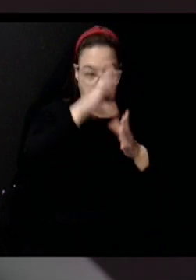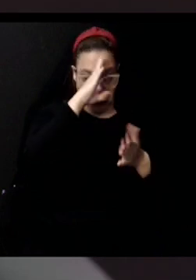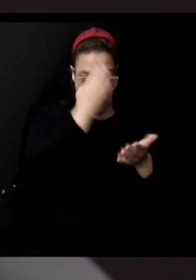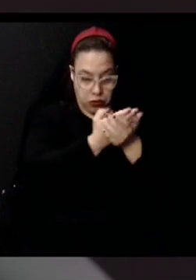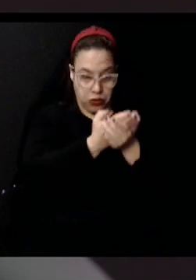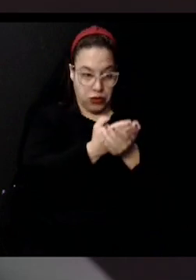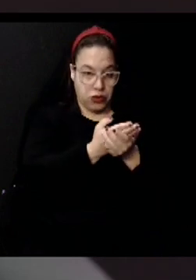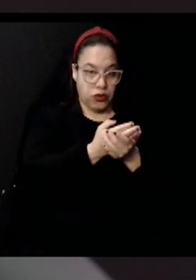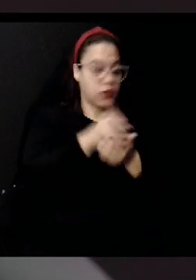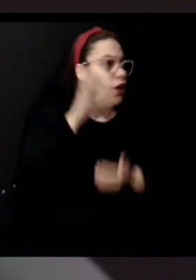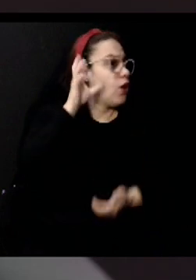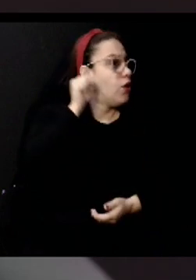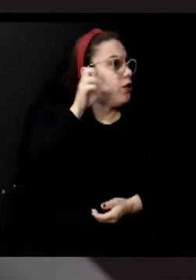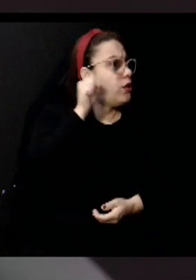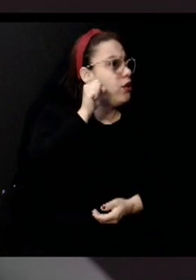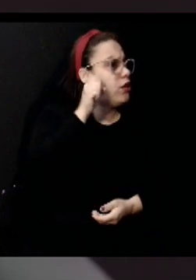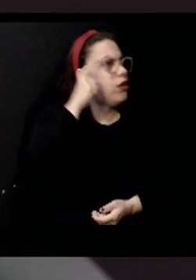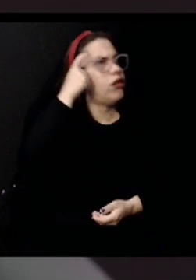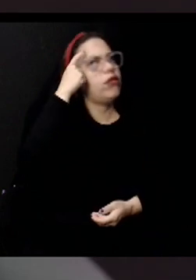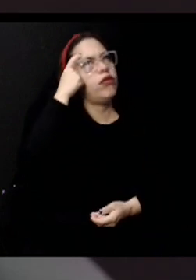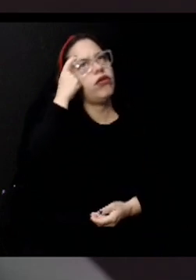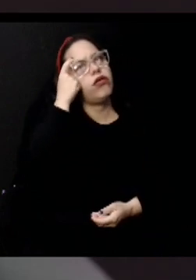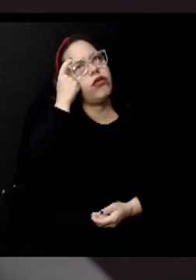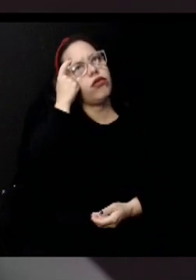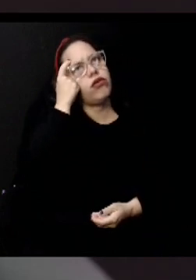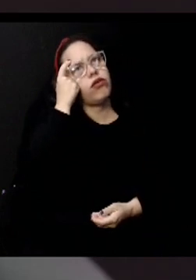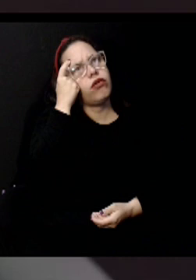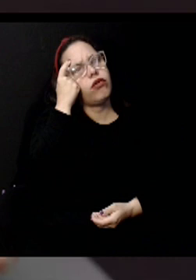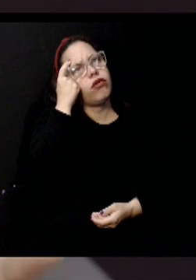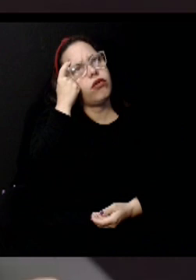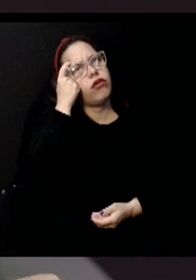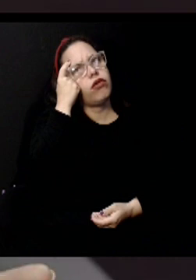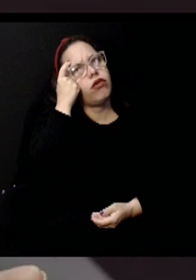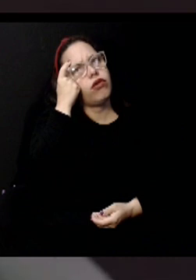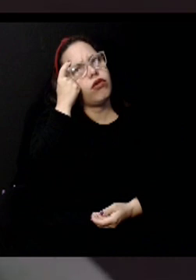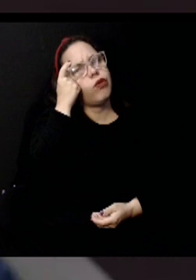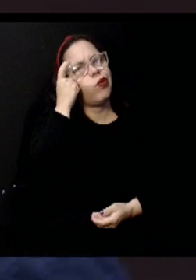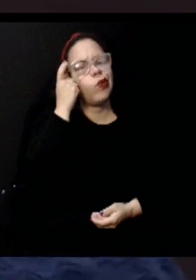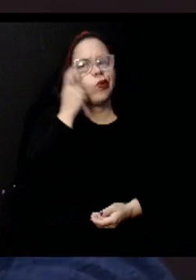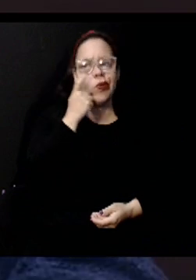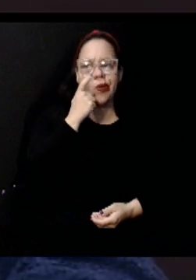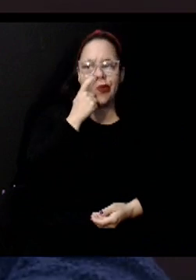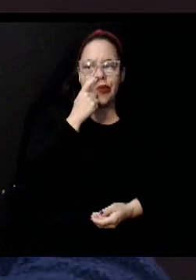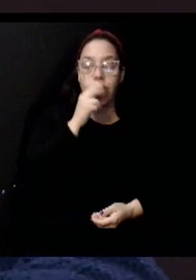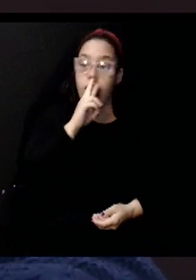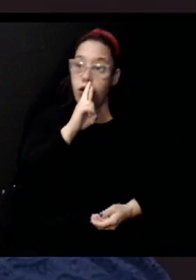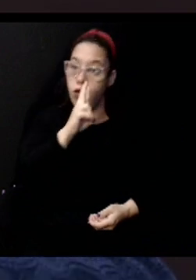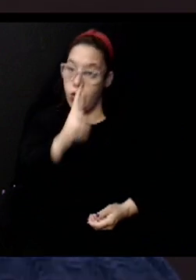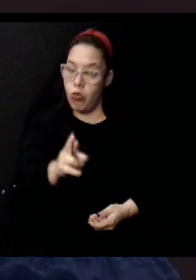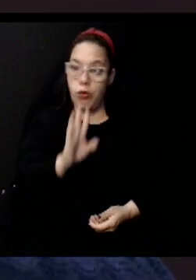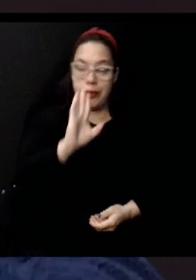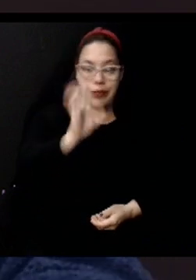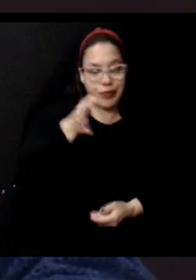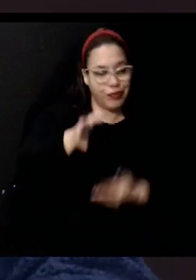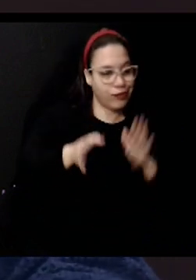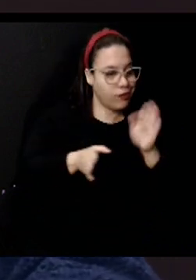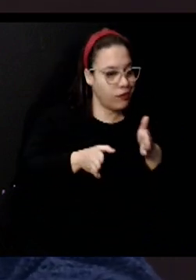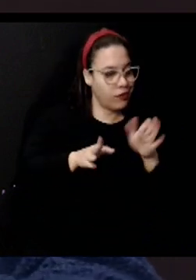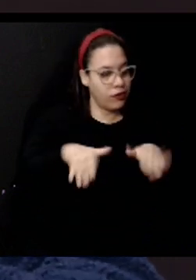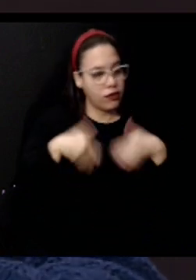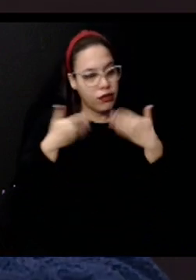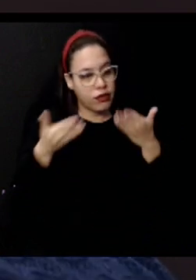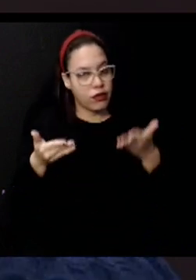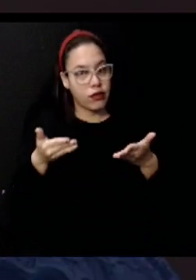ouvir, ela começa ali já a formar as soluções. Uhum. Agora, quando isso é